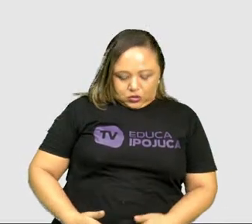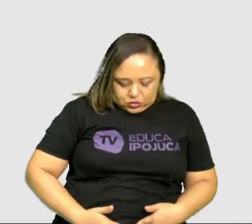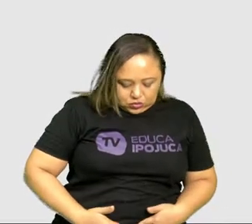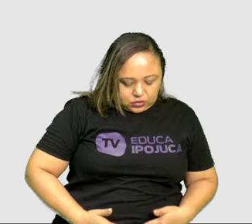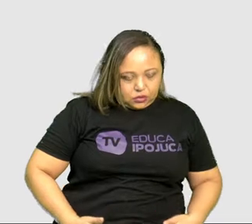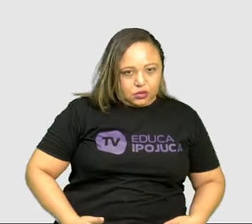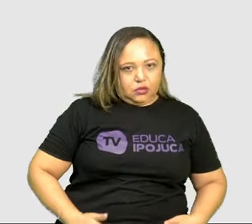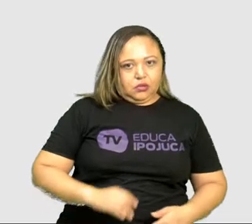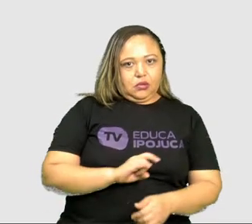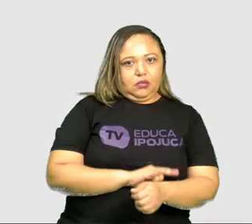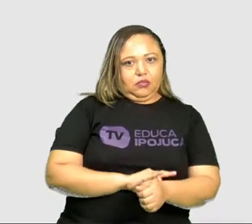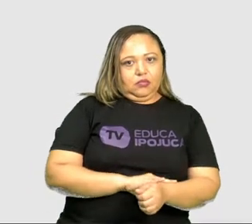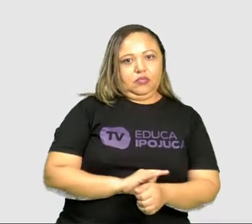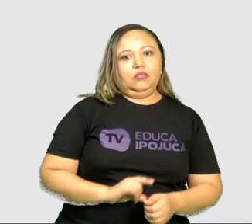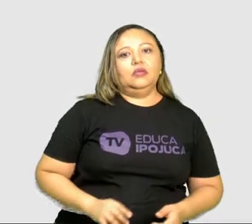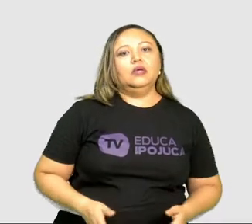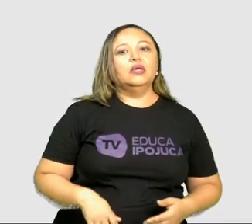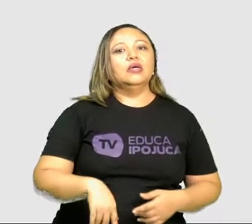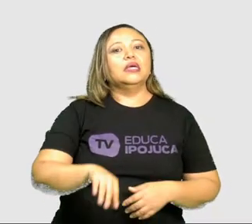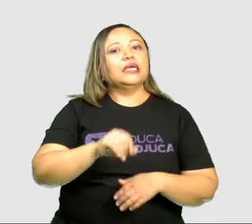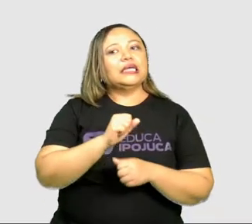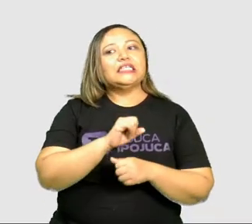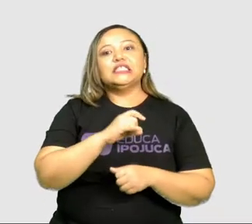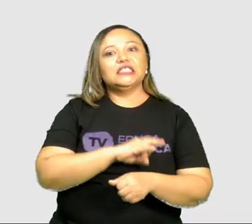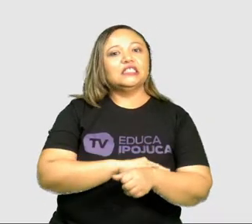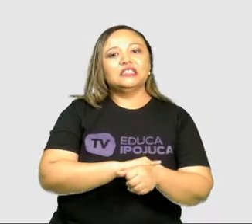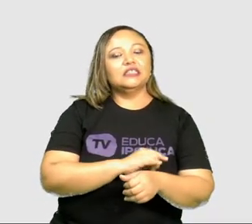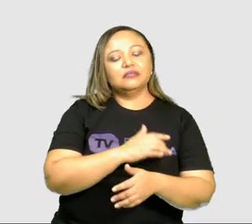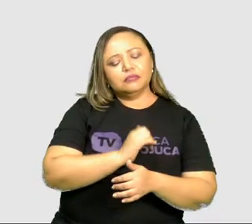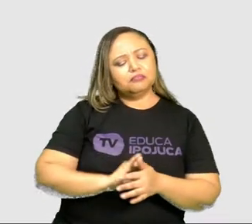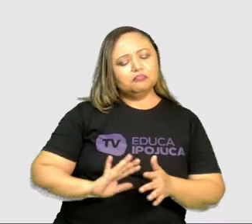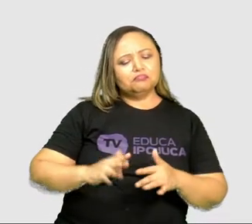do nosso corpo. O que é eliminado e que não vai servir?